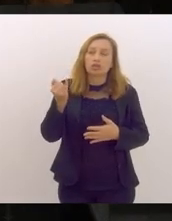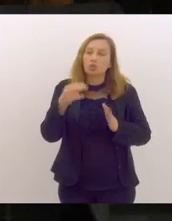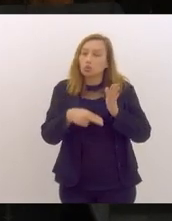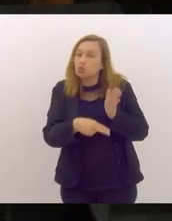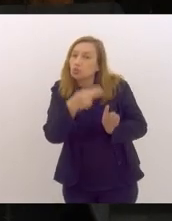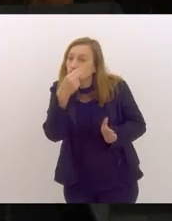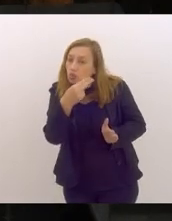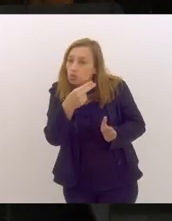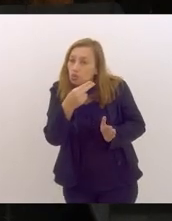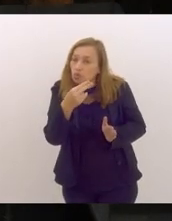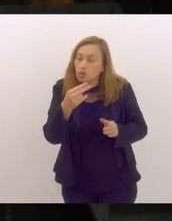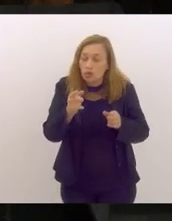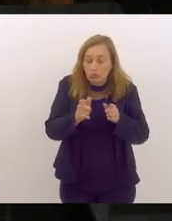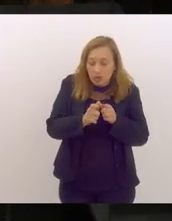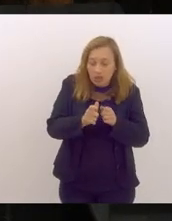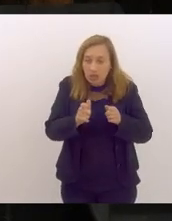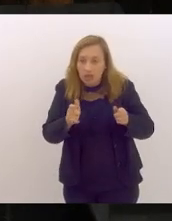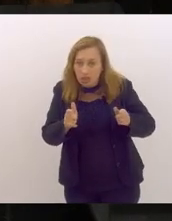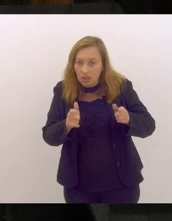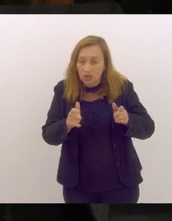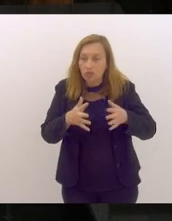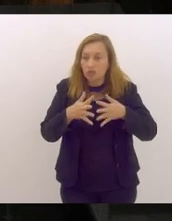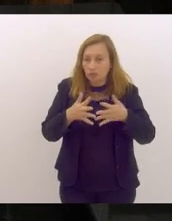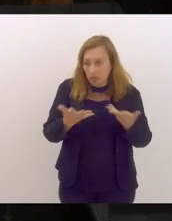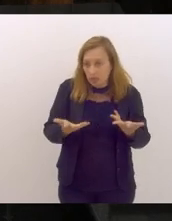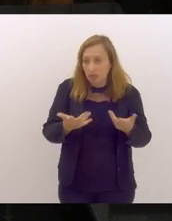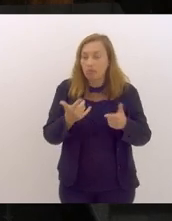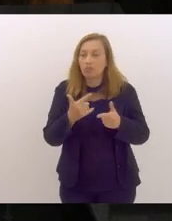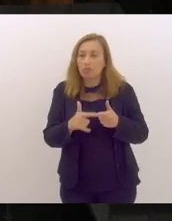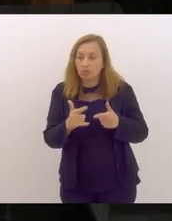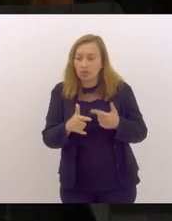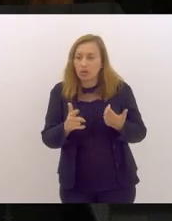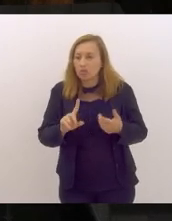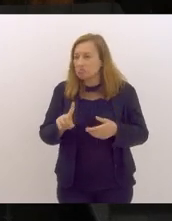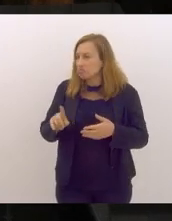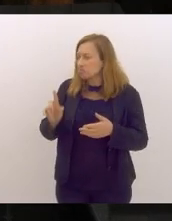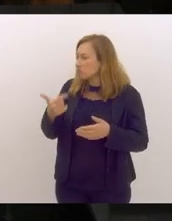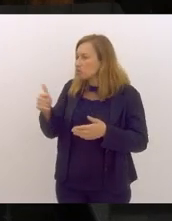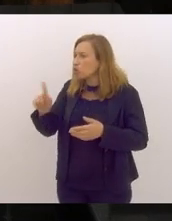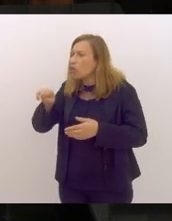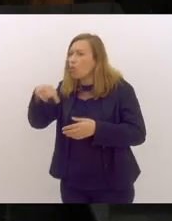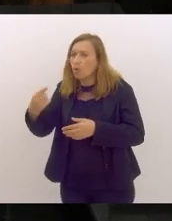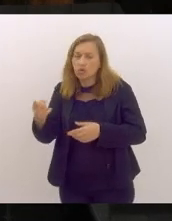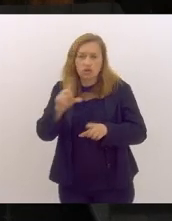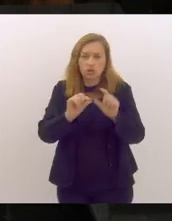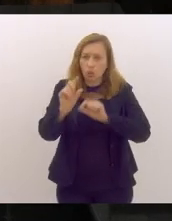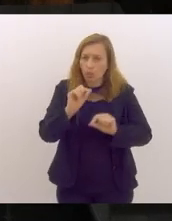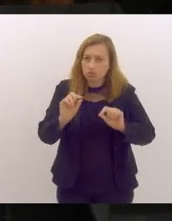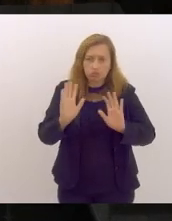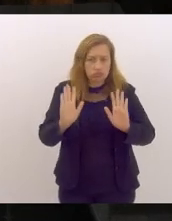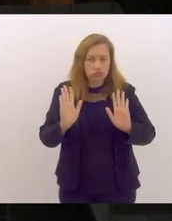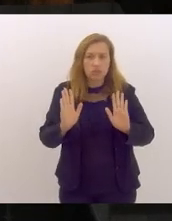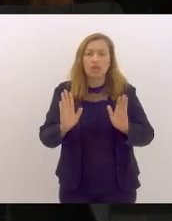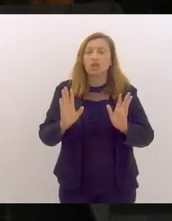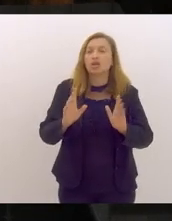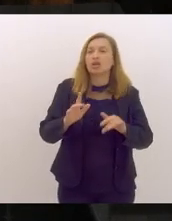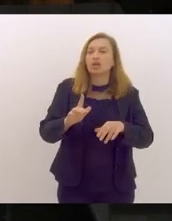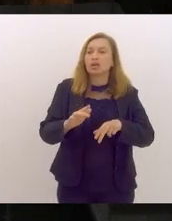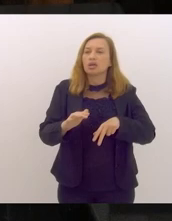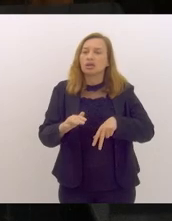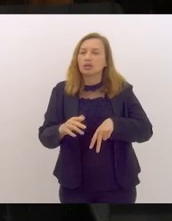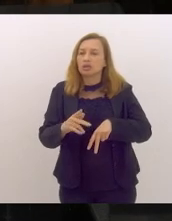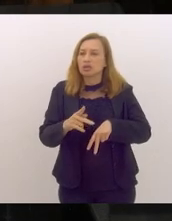cirurgias de pequena e média complexidade, não há nenhuma outra alternativa, e pacientes de